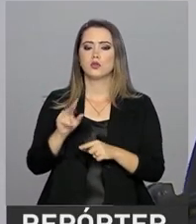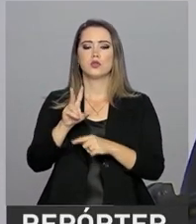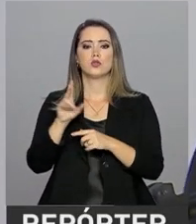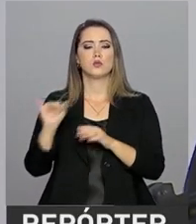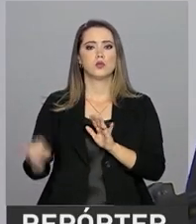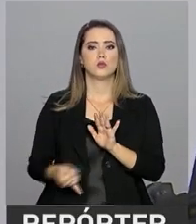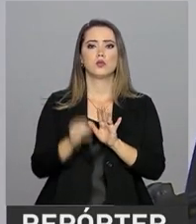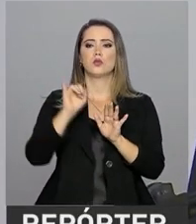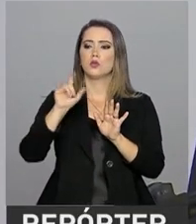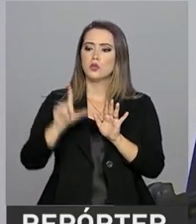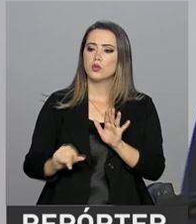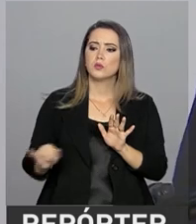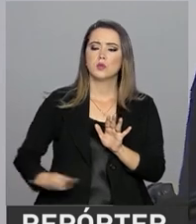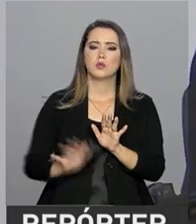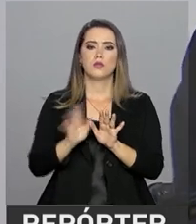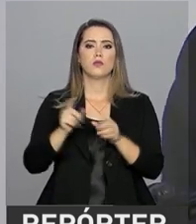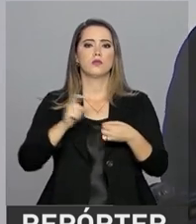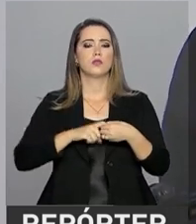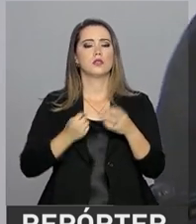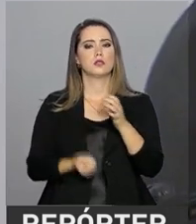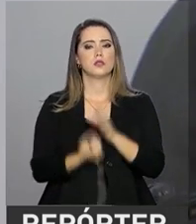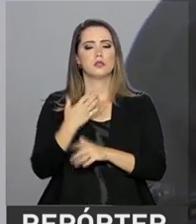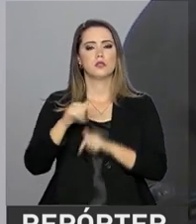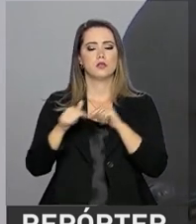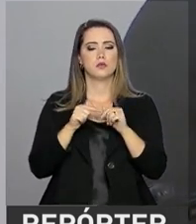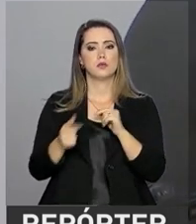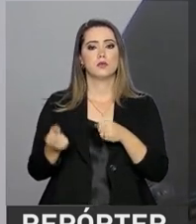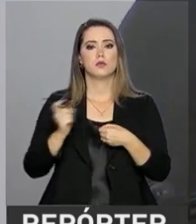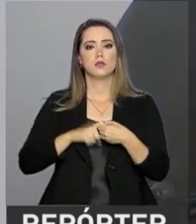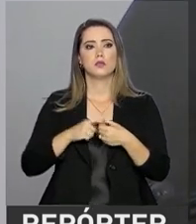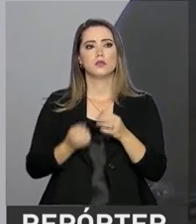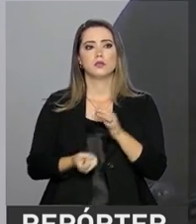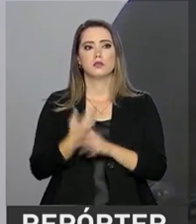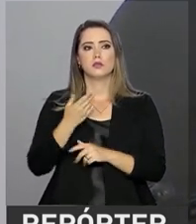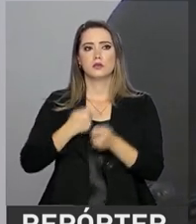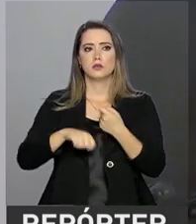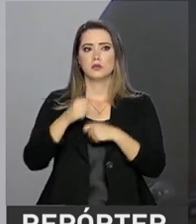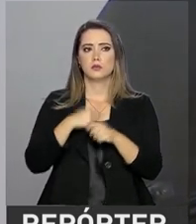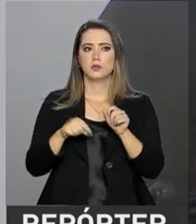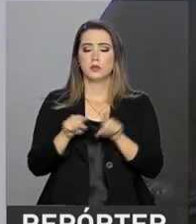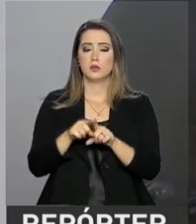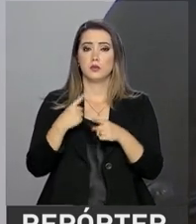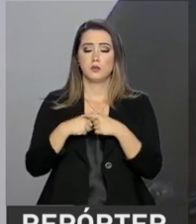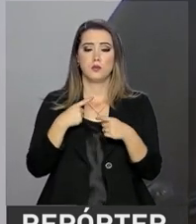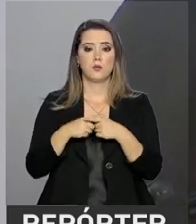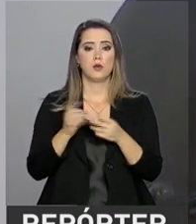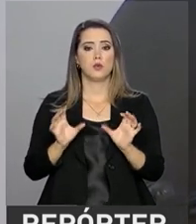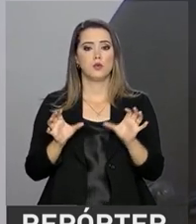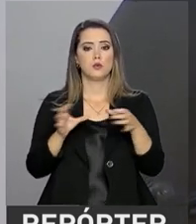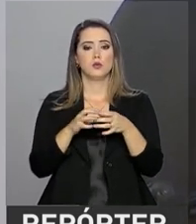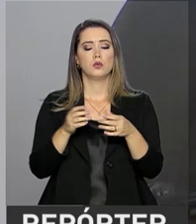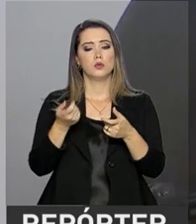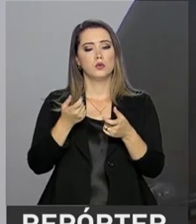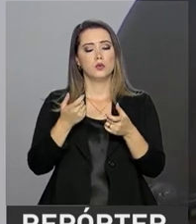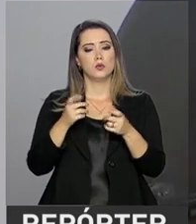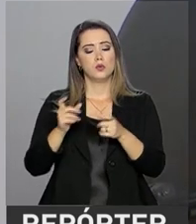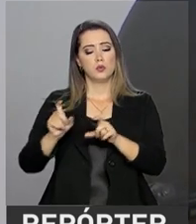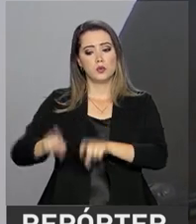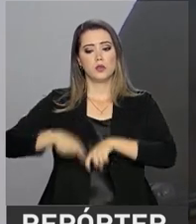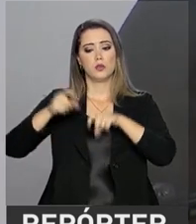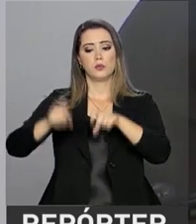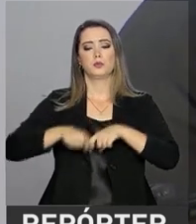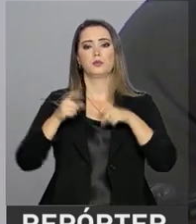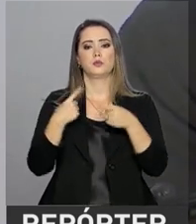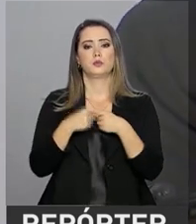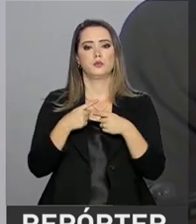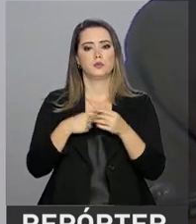estamos recuperando o emprego nós estamos recuperando a economia graças devo dizer a atividade do agronegócio que doa parte do